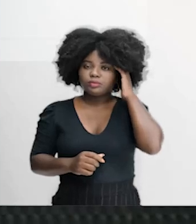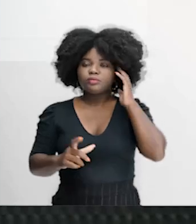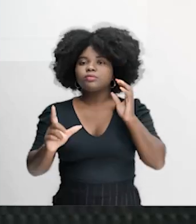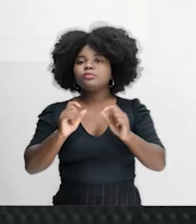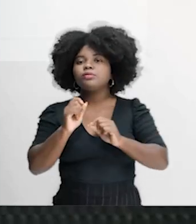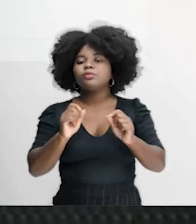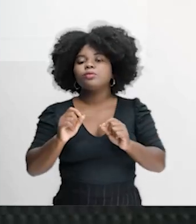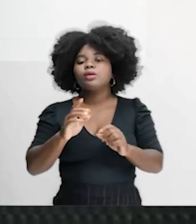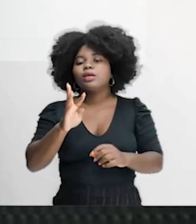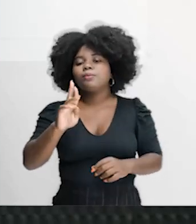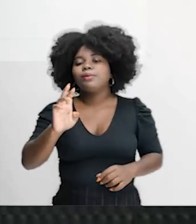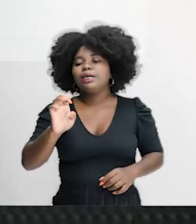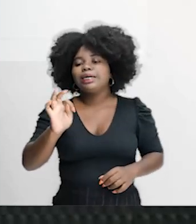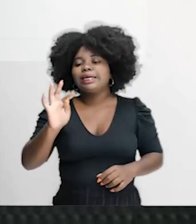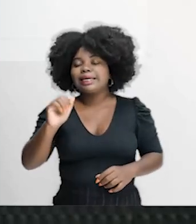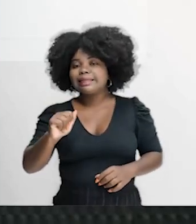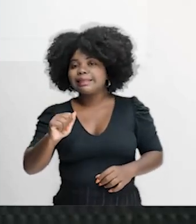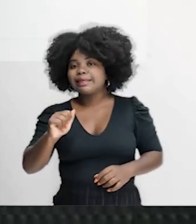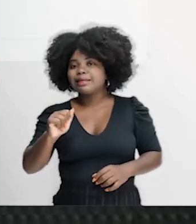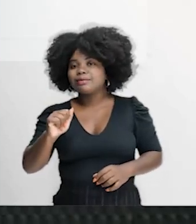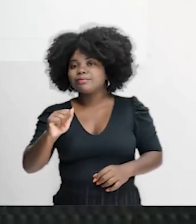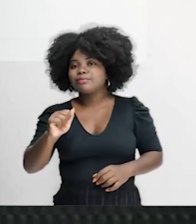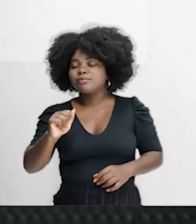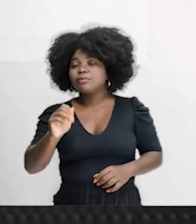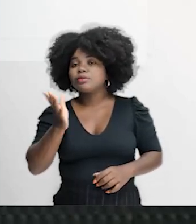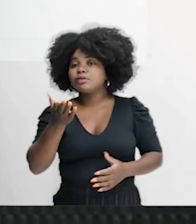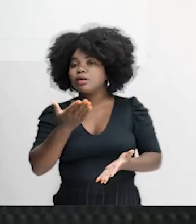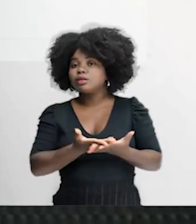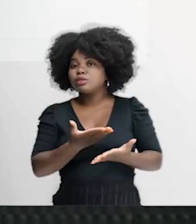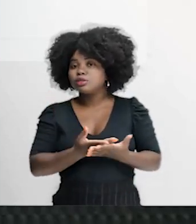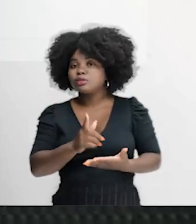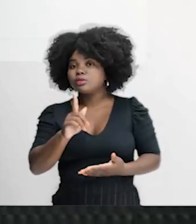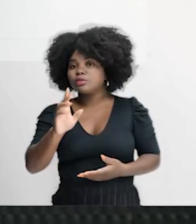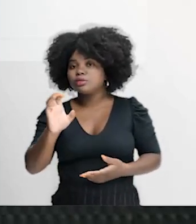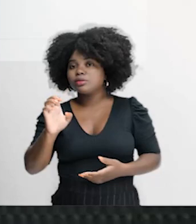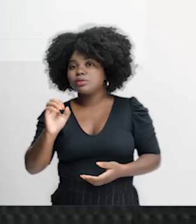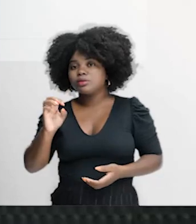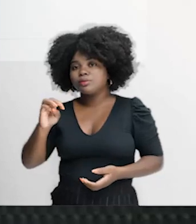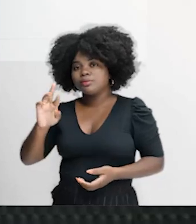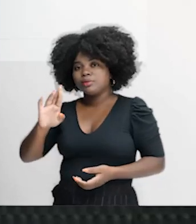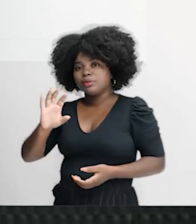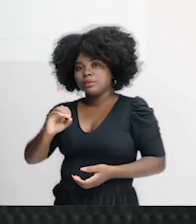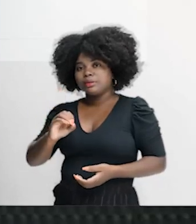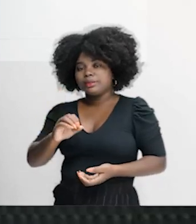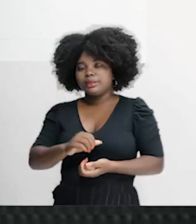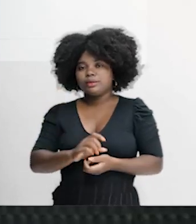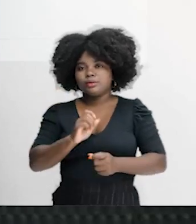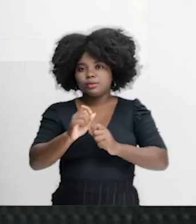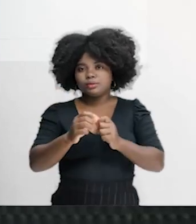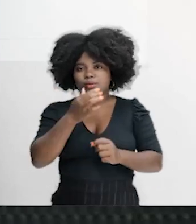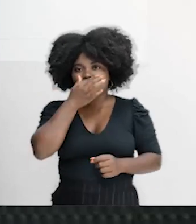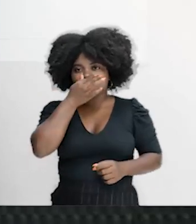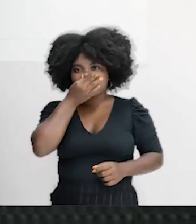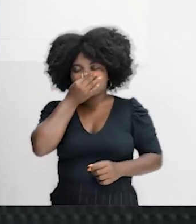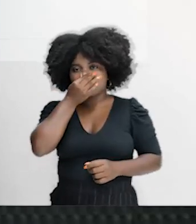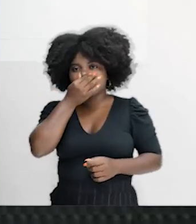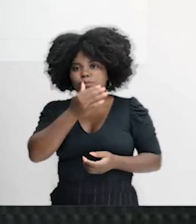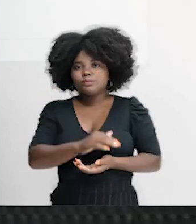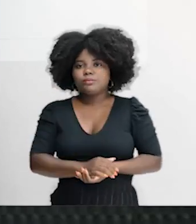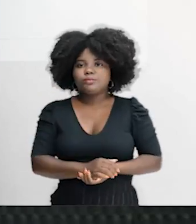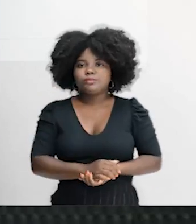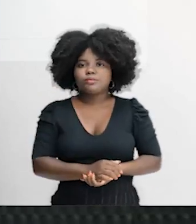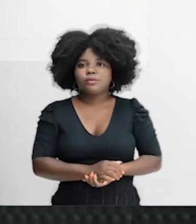reta? Tangente é uma circunferência. Vocês já estudaram isso na geometria. Uma reta tangente é aquela reta que passa